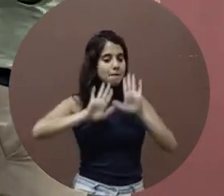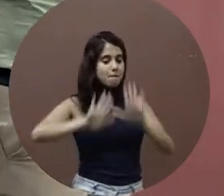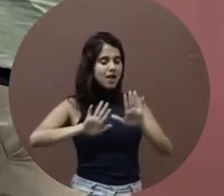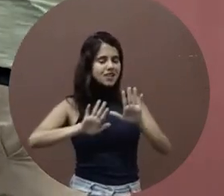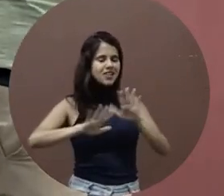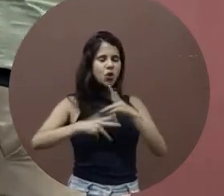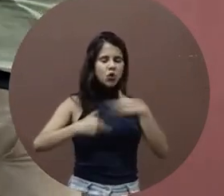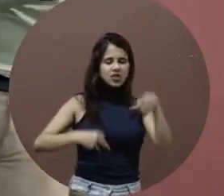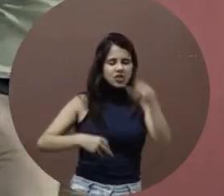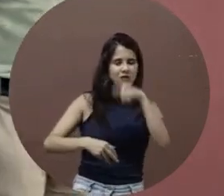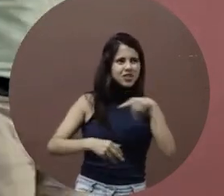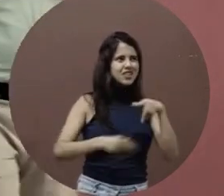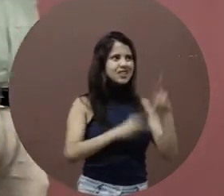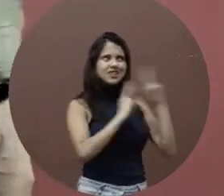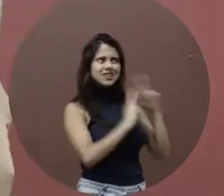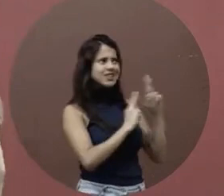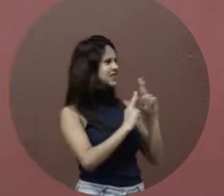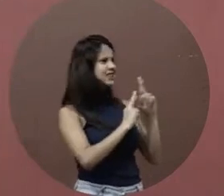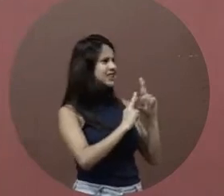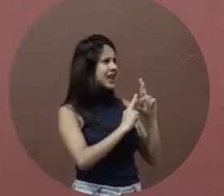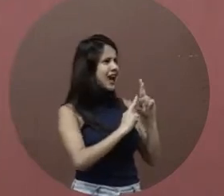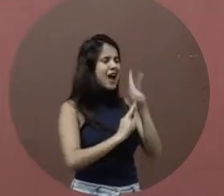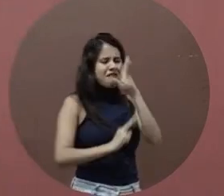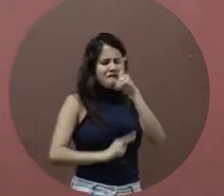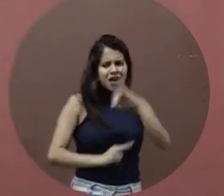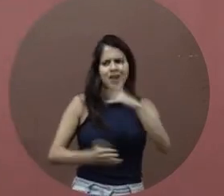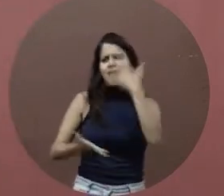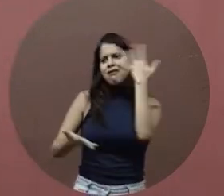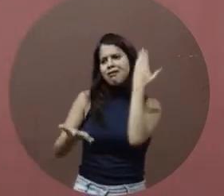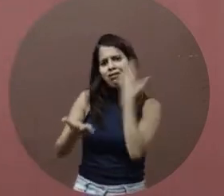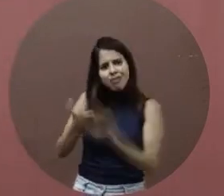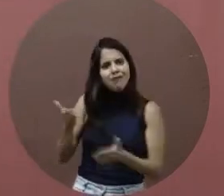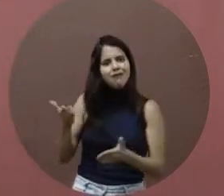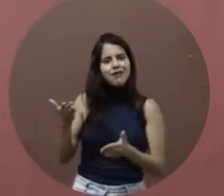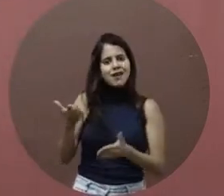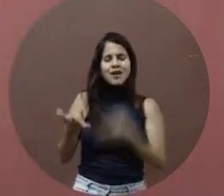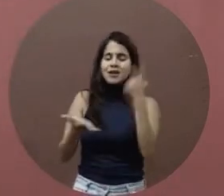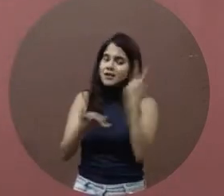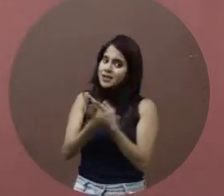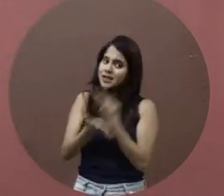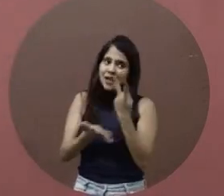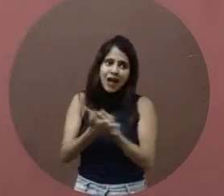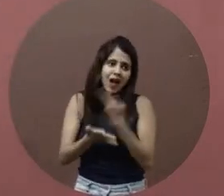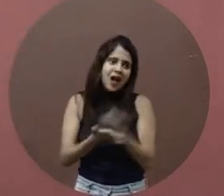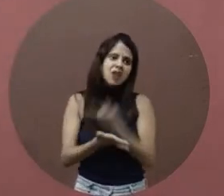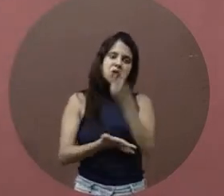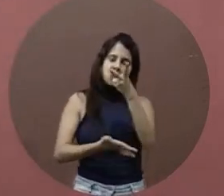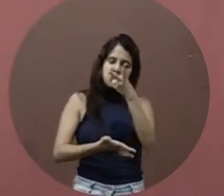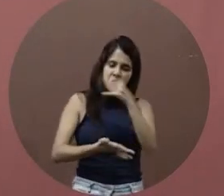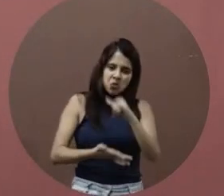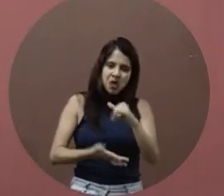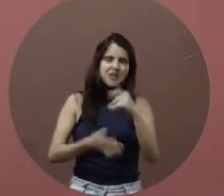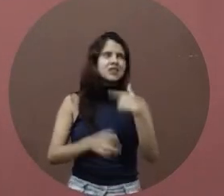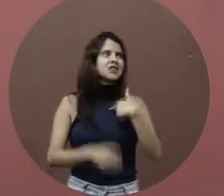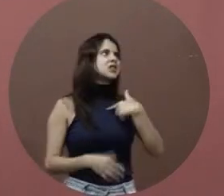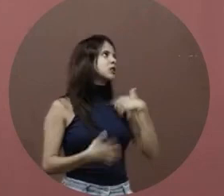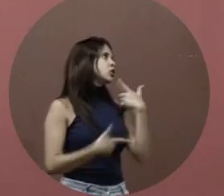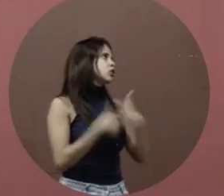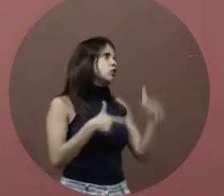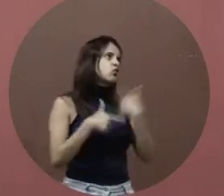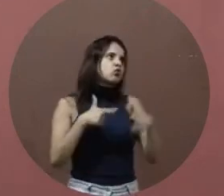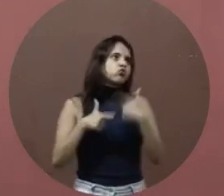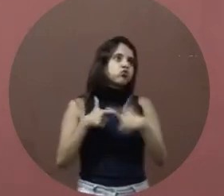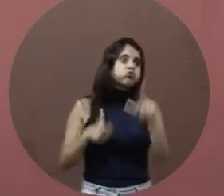pés pelas mãos e tentou fazer do seu jeito, foram as coisas que você mais melou, mais fez errado, mais deu dor de cabeça e mais problemas